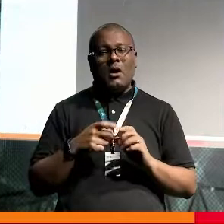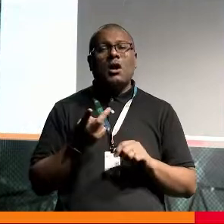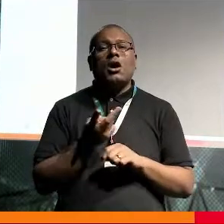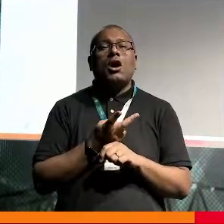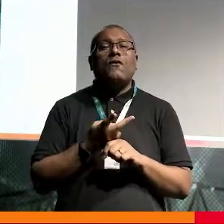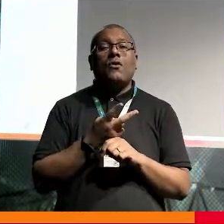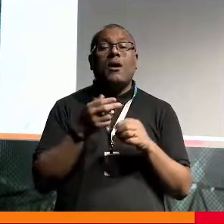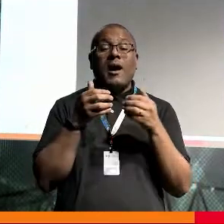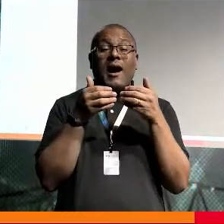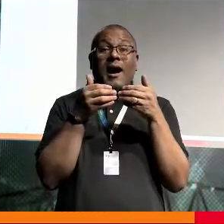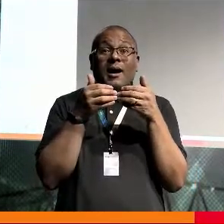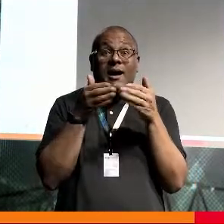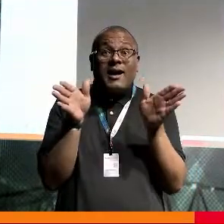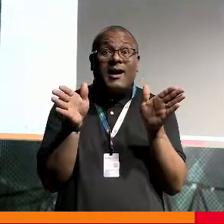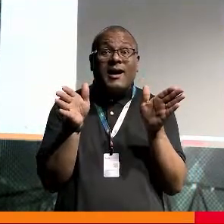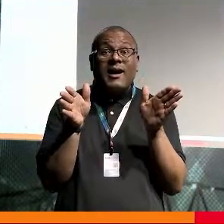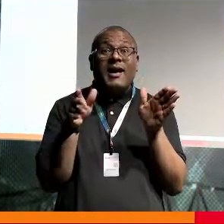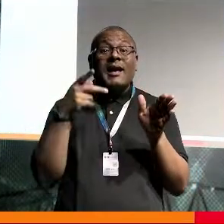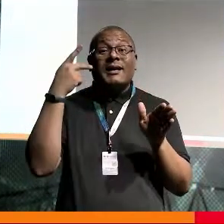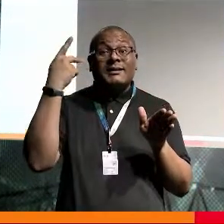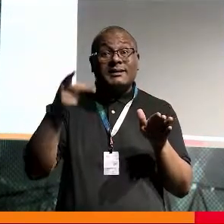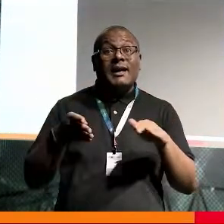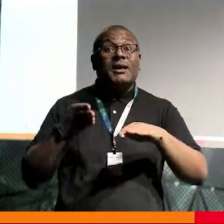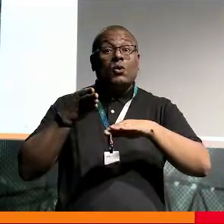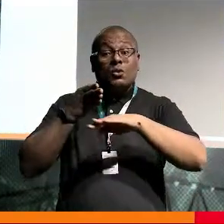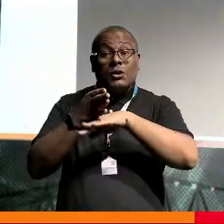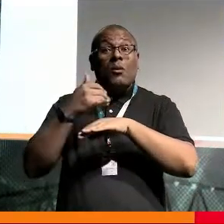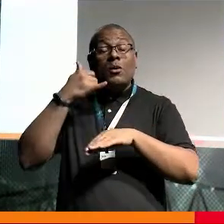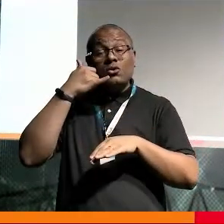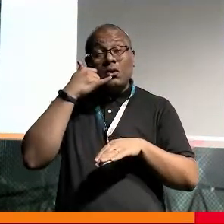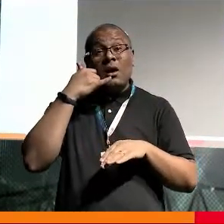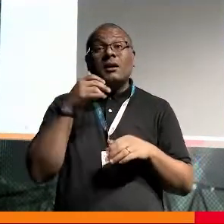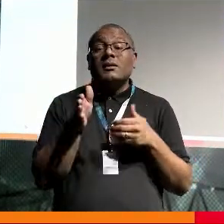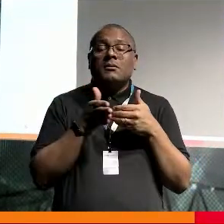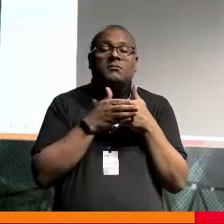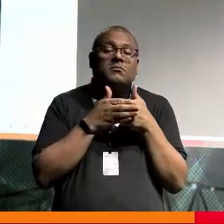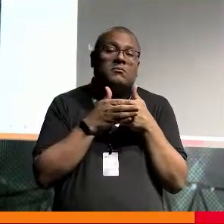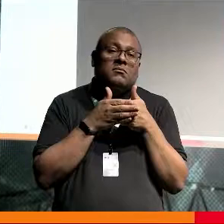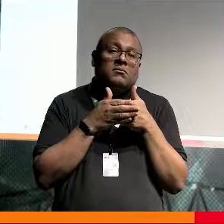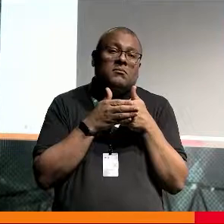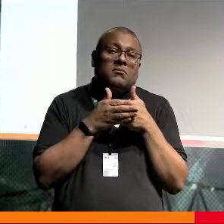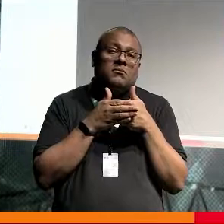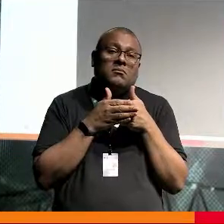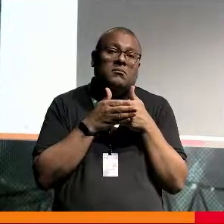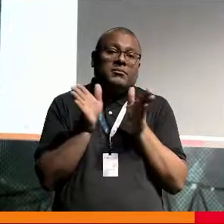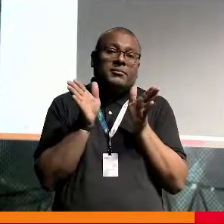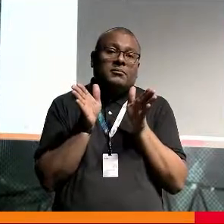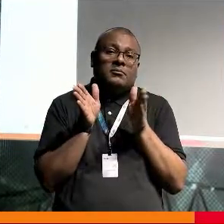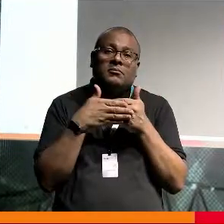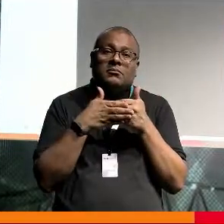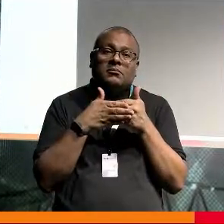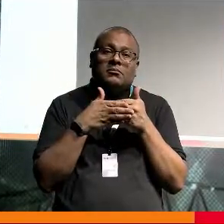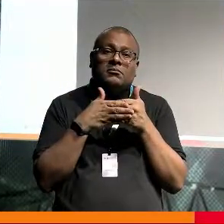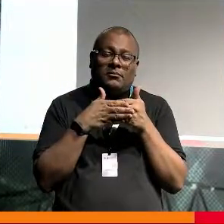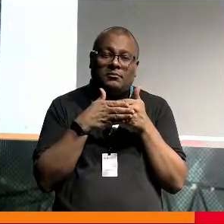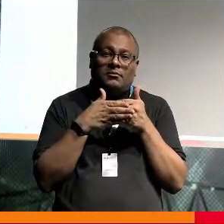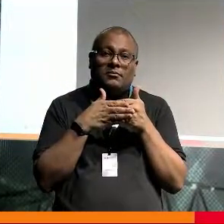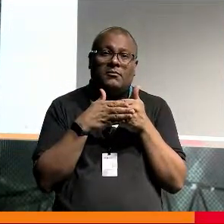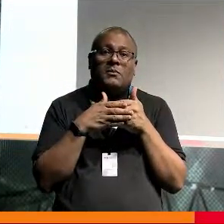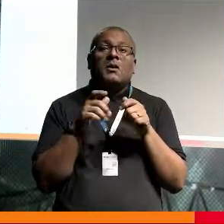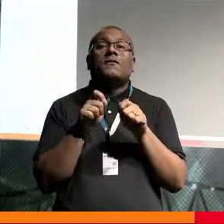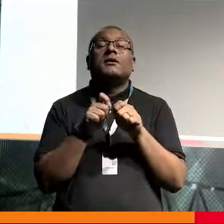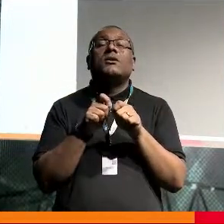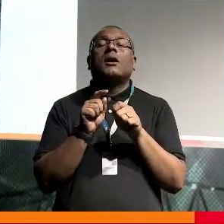que habilitar esse Scanner Accessibility no meu celular, porque senão ele vai ficar o tempo todo habilitado. Então, o que ele vai estar fazendo aqui?